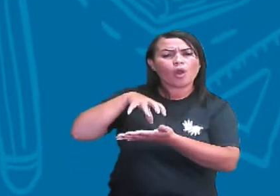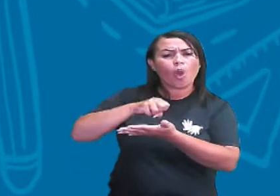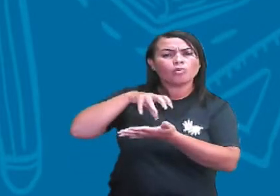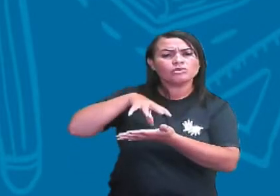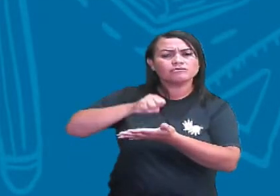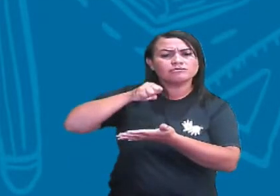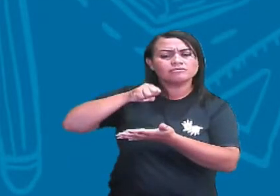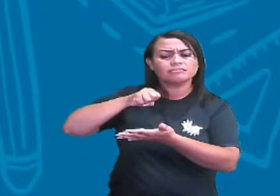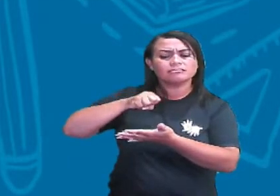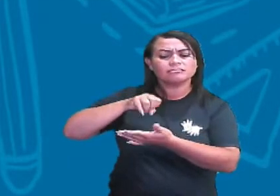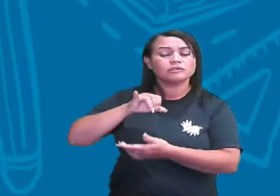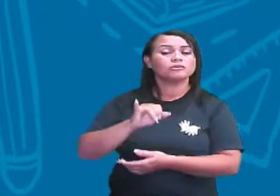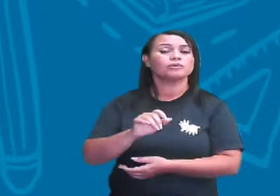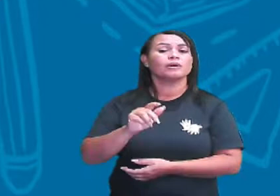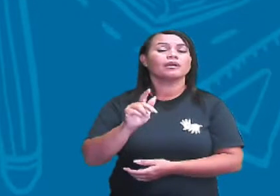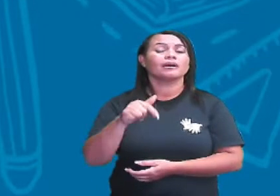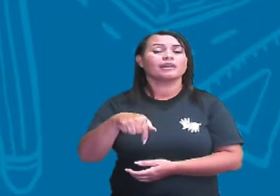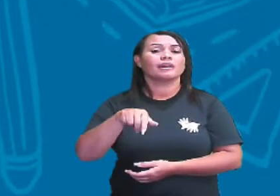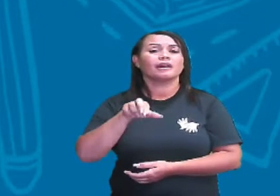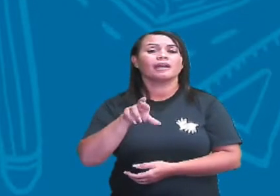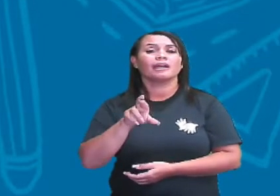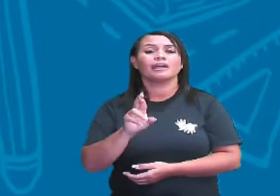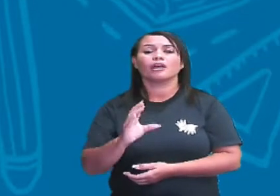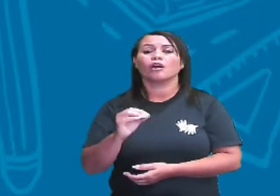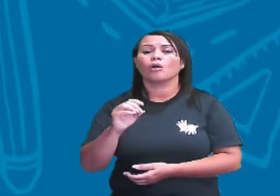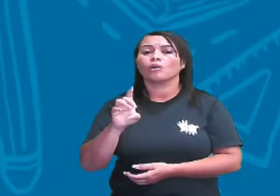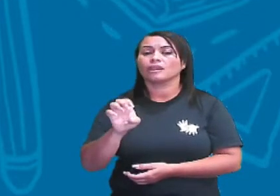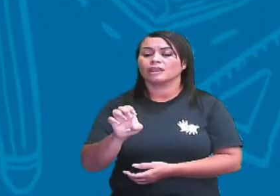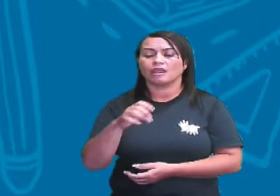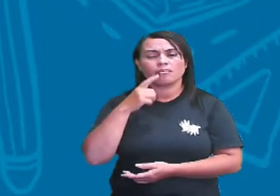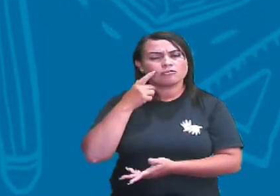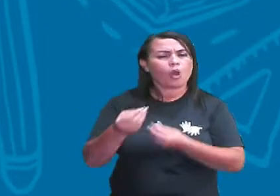se produz essa água pura, essa água destilada.